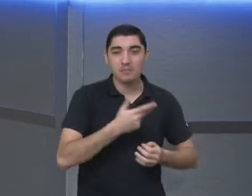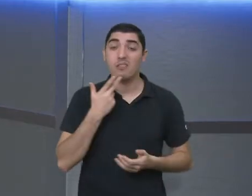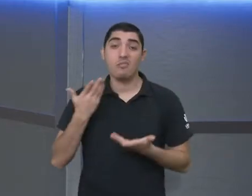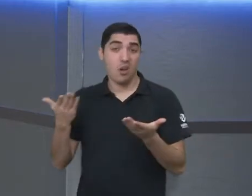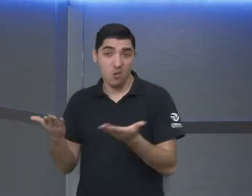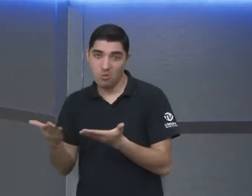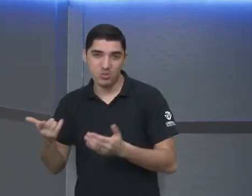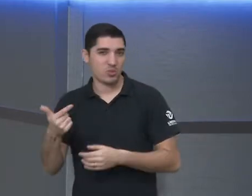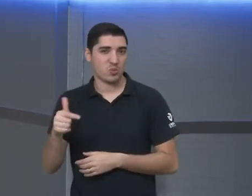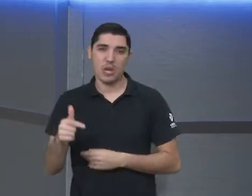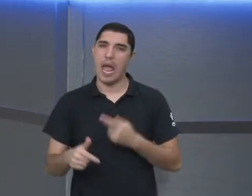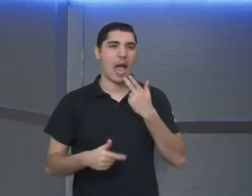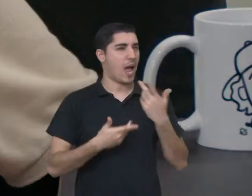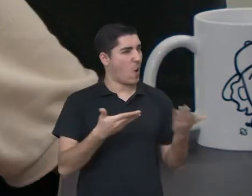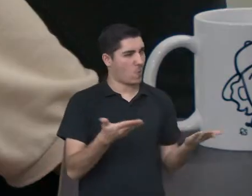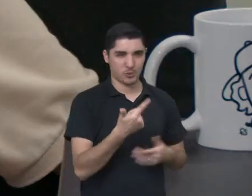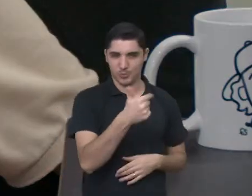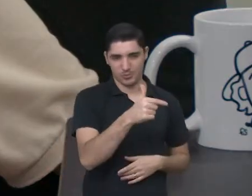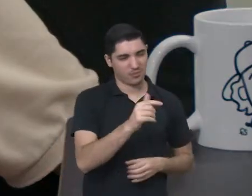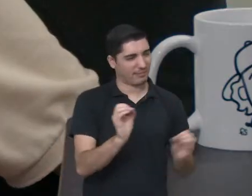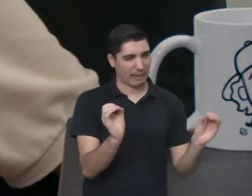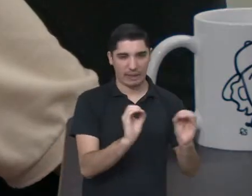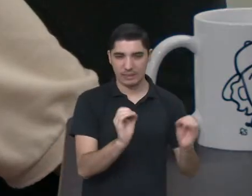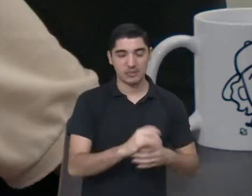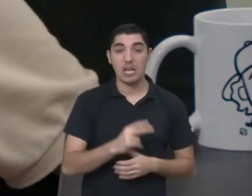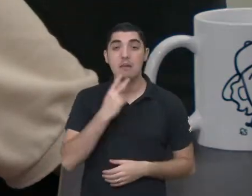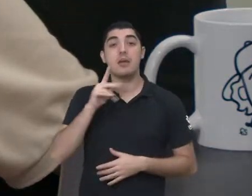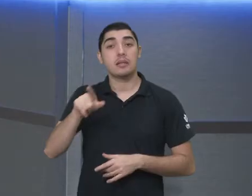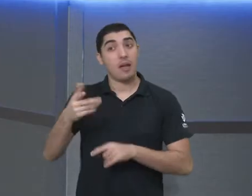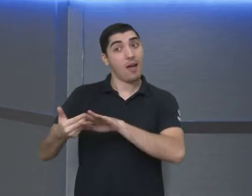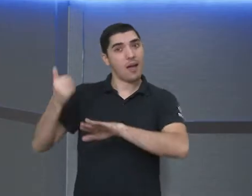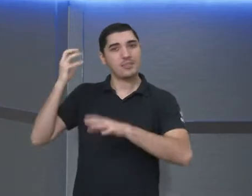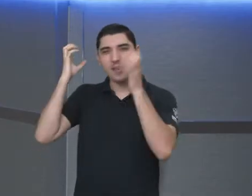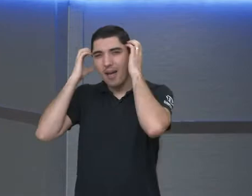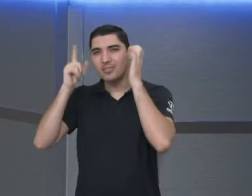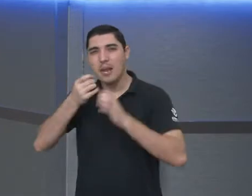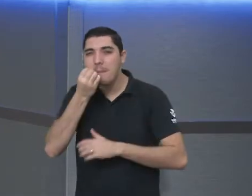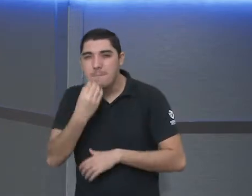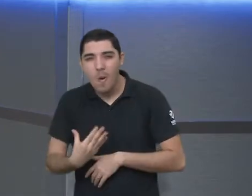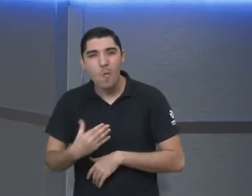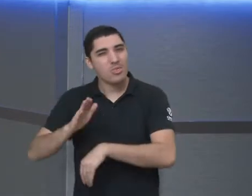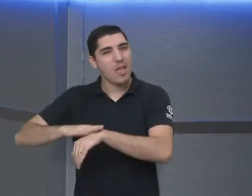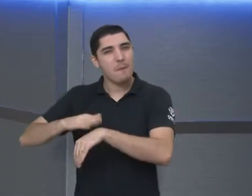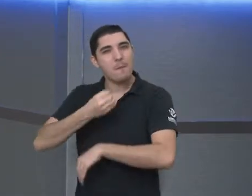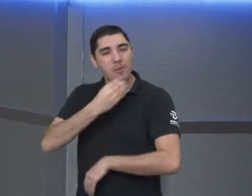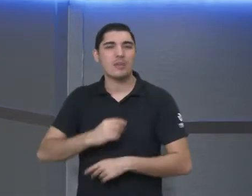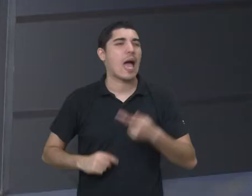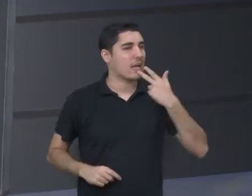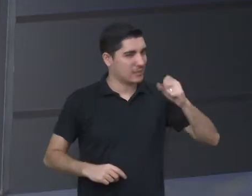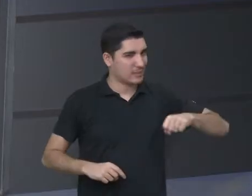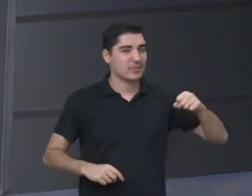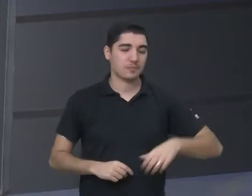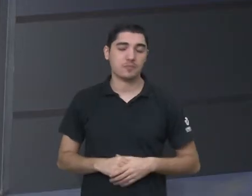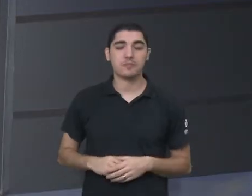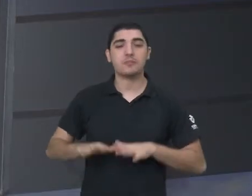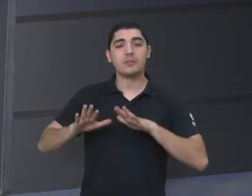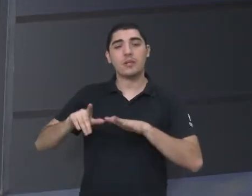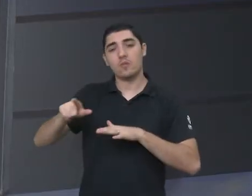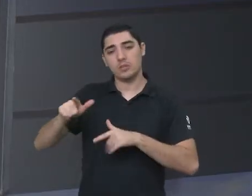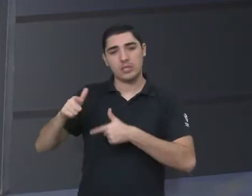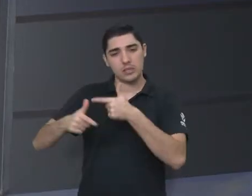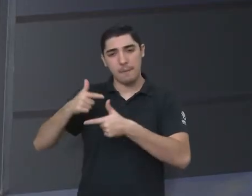se abria a jornada 2 horas da tarde, o jogo era às 4 horas, você tinha assunto, você entrevistava um torcedor, entrevistava jogador,